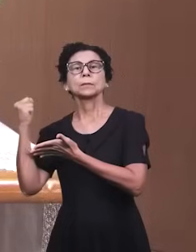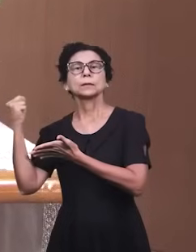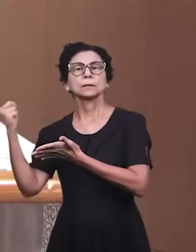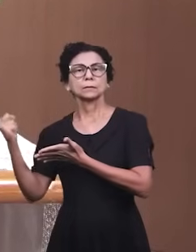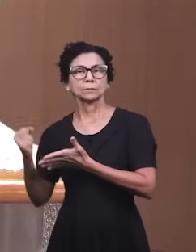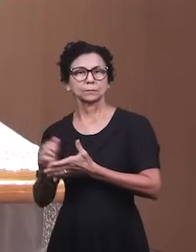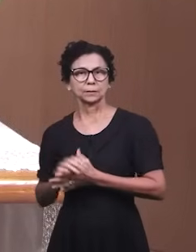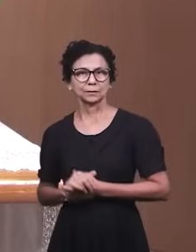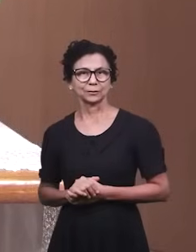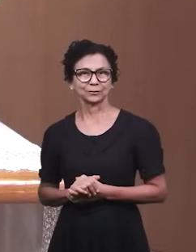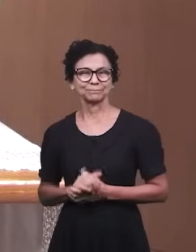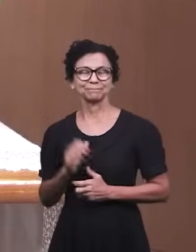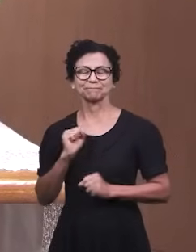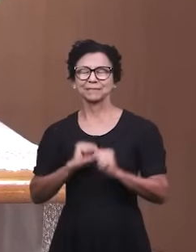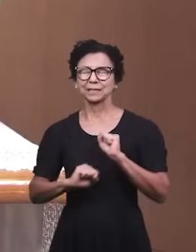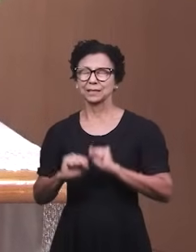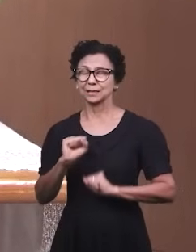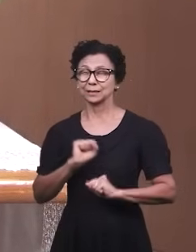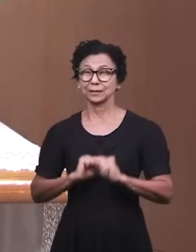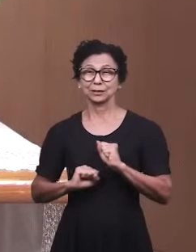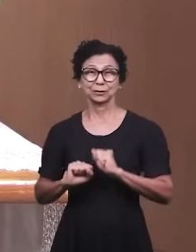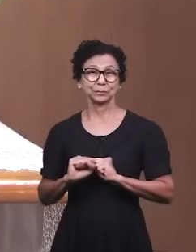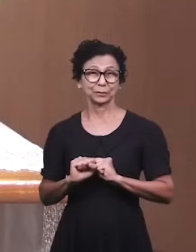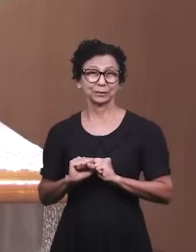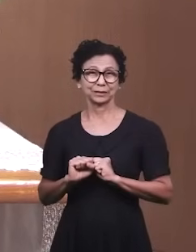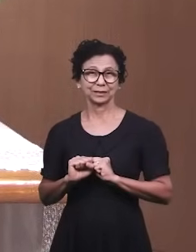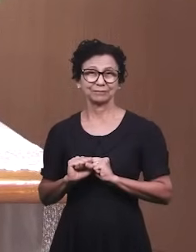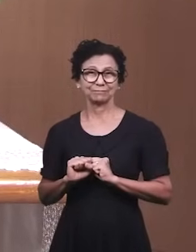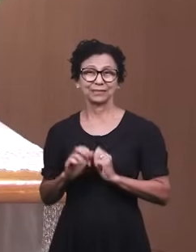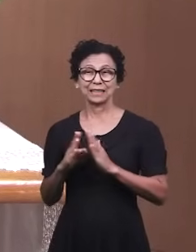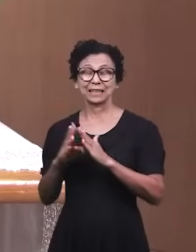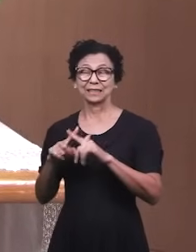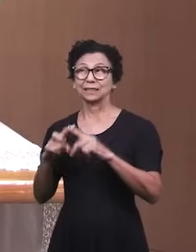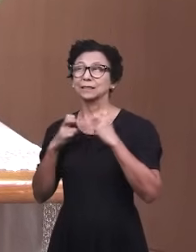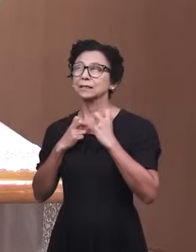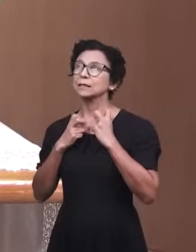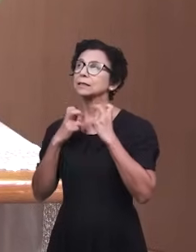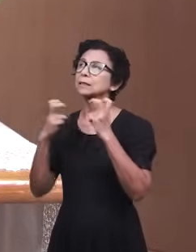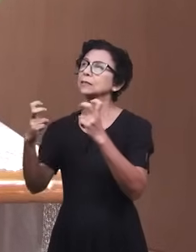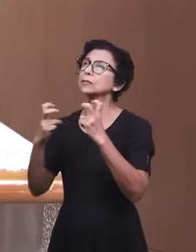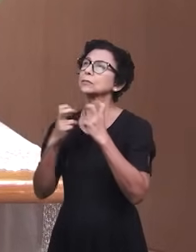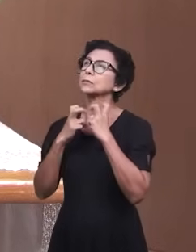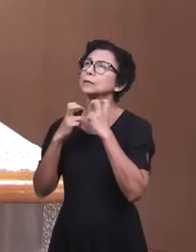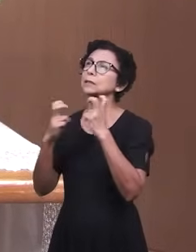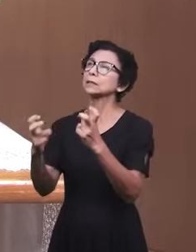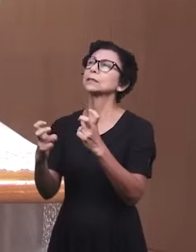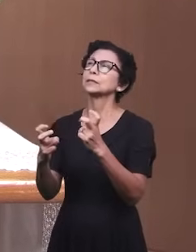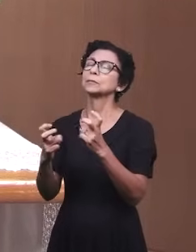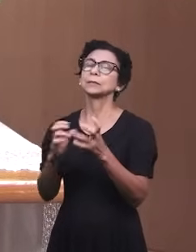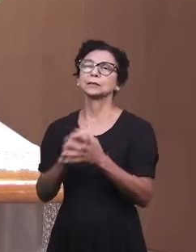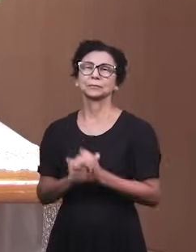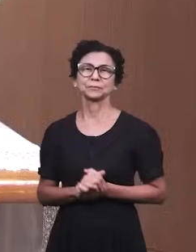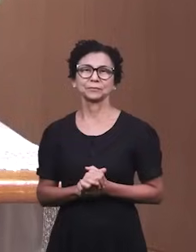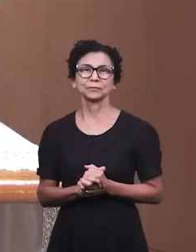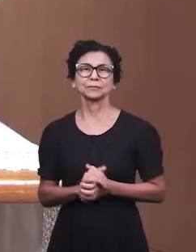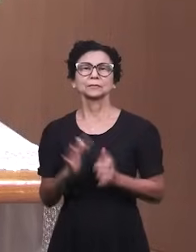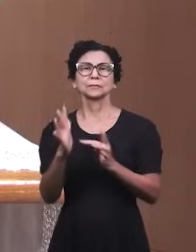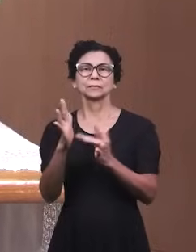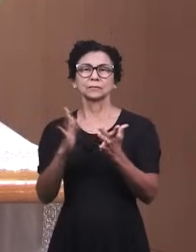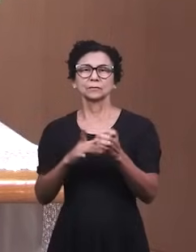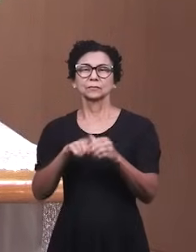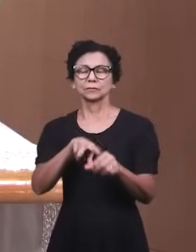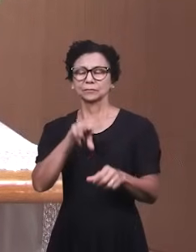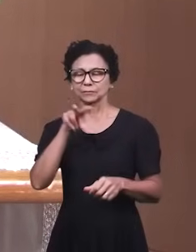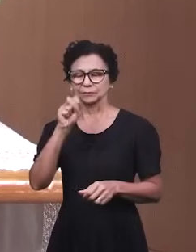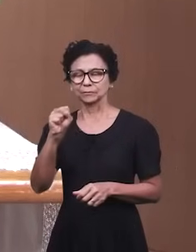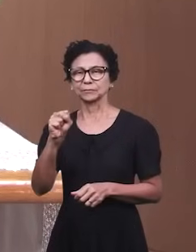mais ansiamos. A Igreja clama ao Senhor, vive a doutrina do vem. Jesus vem buscar a sua